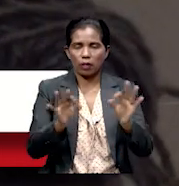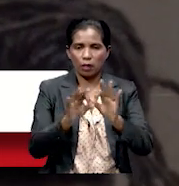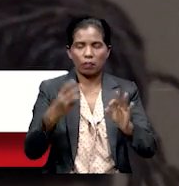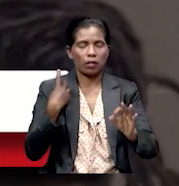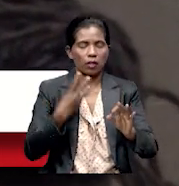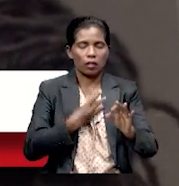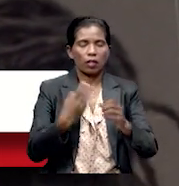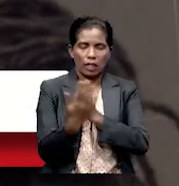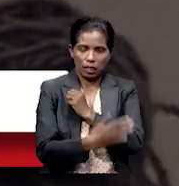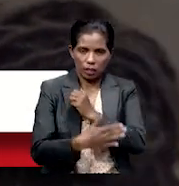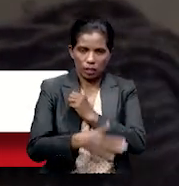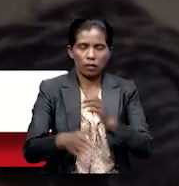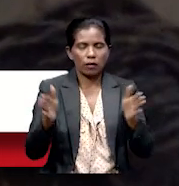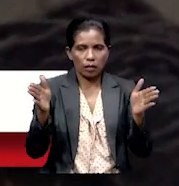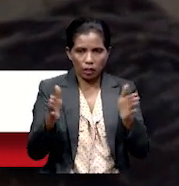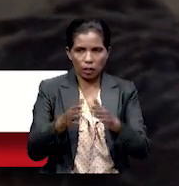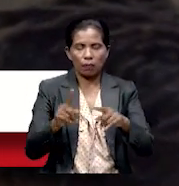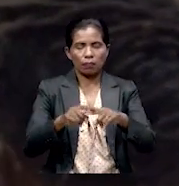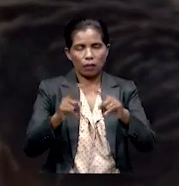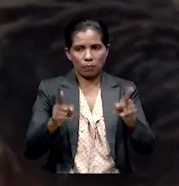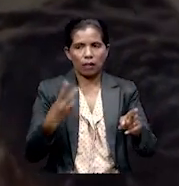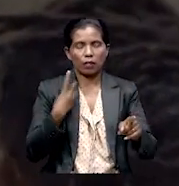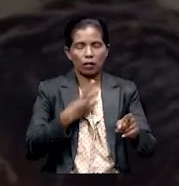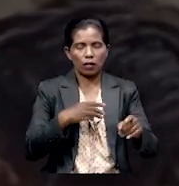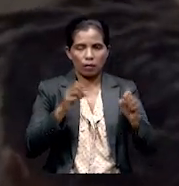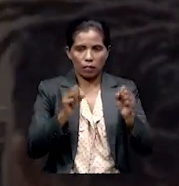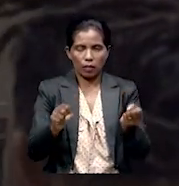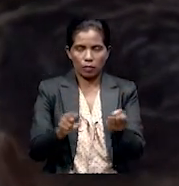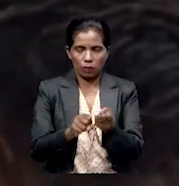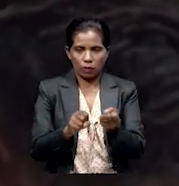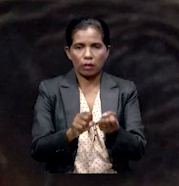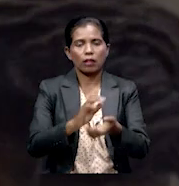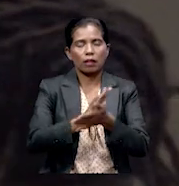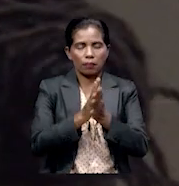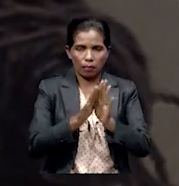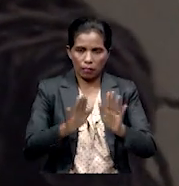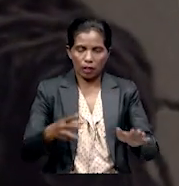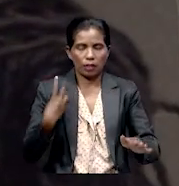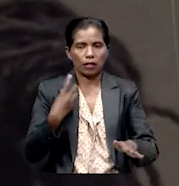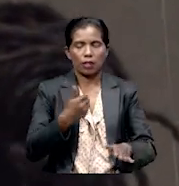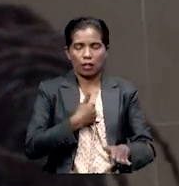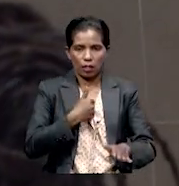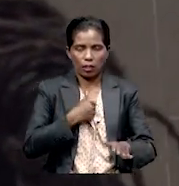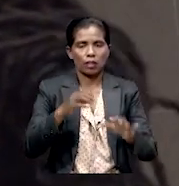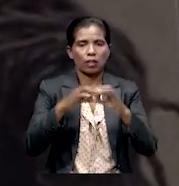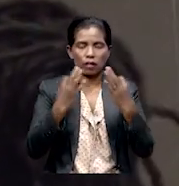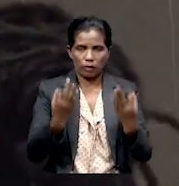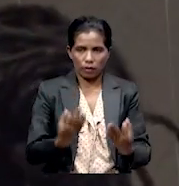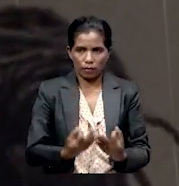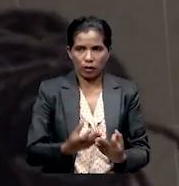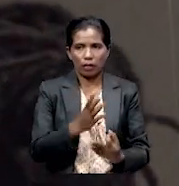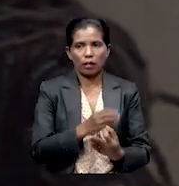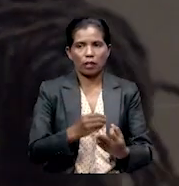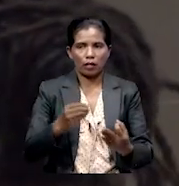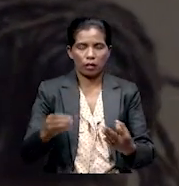de boa vida. Vai ver, estamos vendo, contribui para a Itaniana, para a Malaga, para a Itaniana, para a